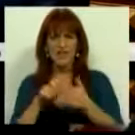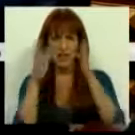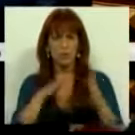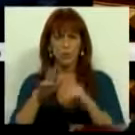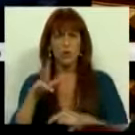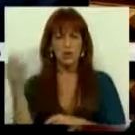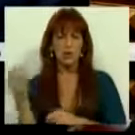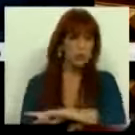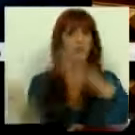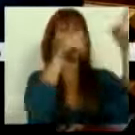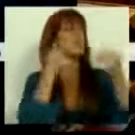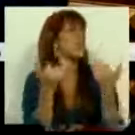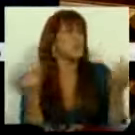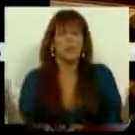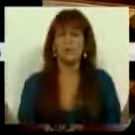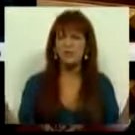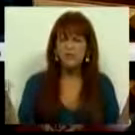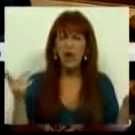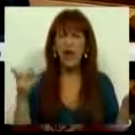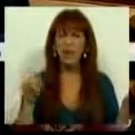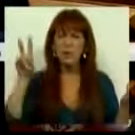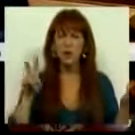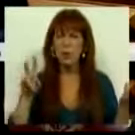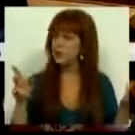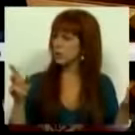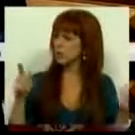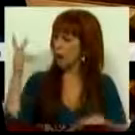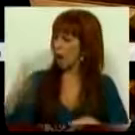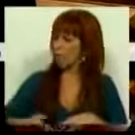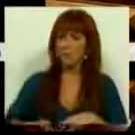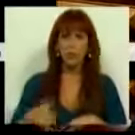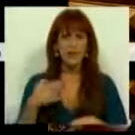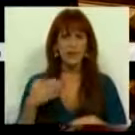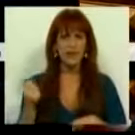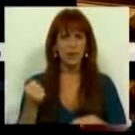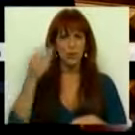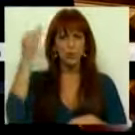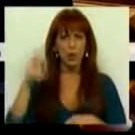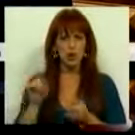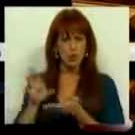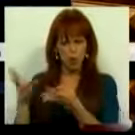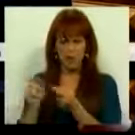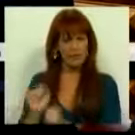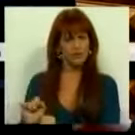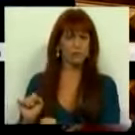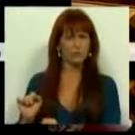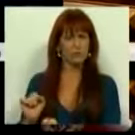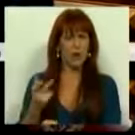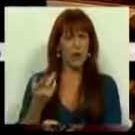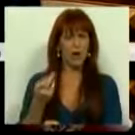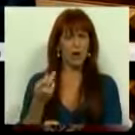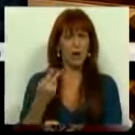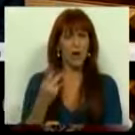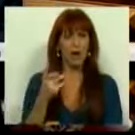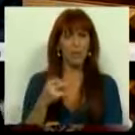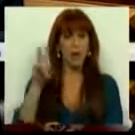Porto. Mas, afinal, que notícia é esta? Uma RTP2 a quem é amputado 75% do seu orçamento. Uma RTP2